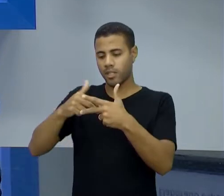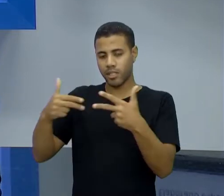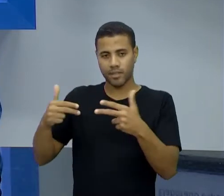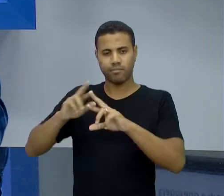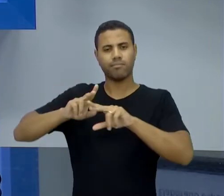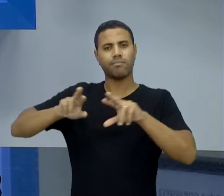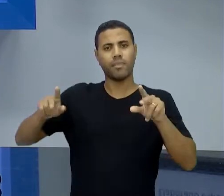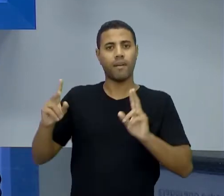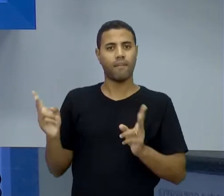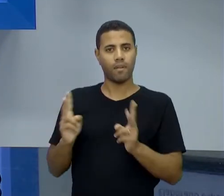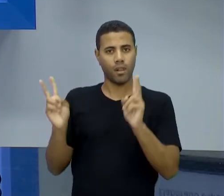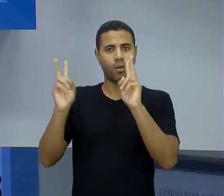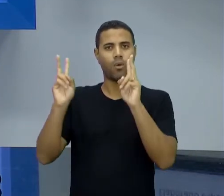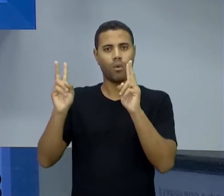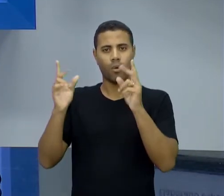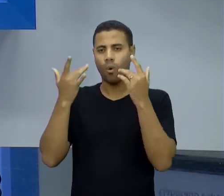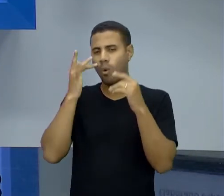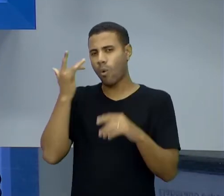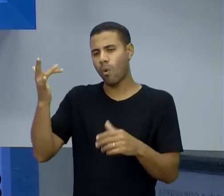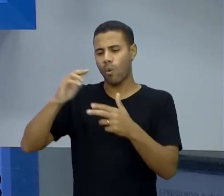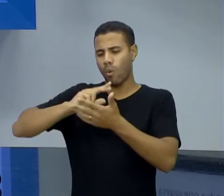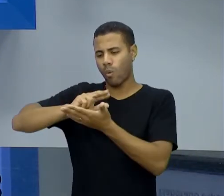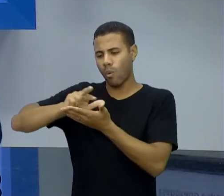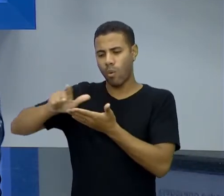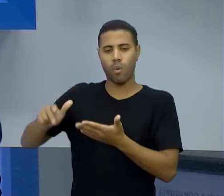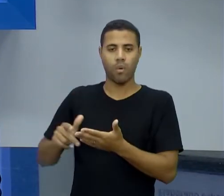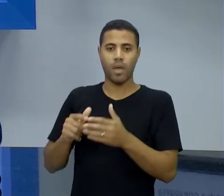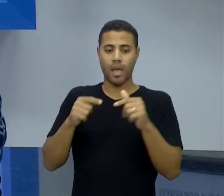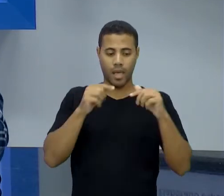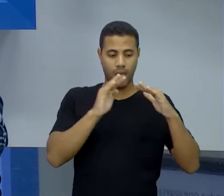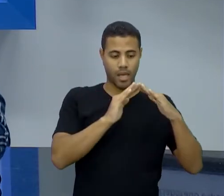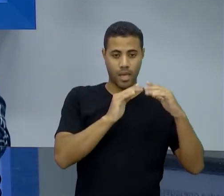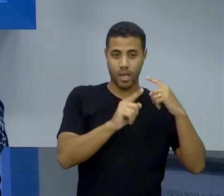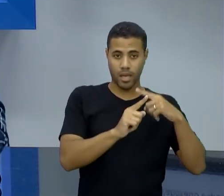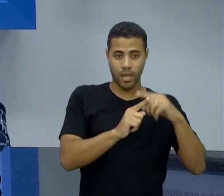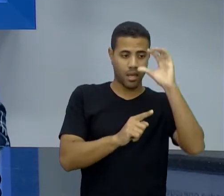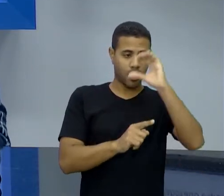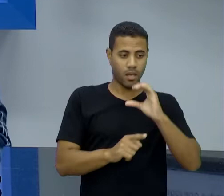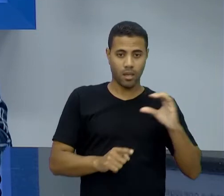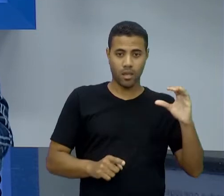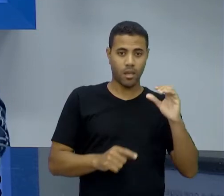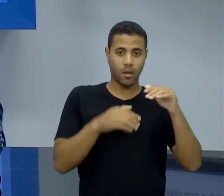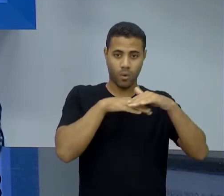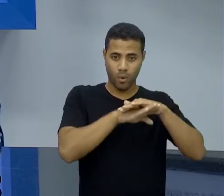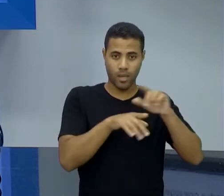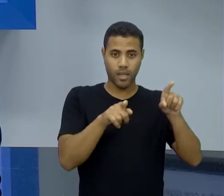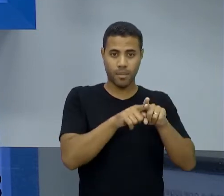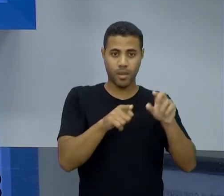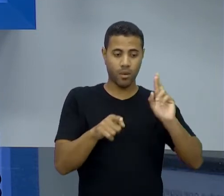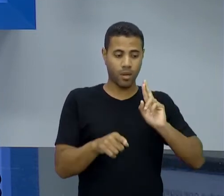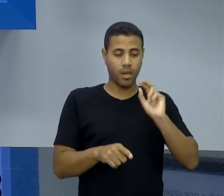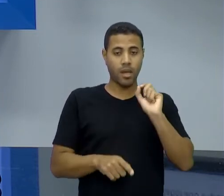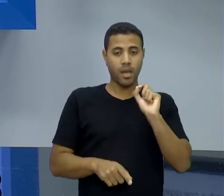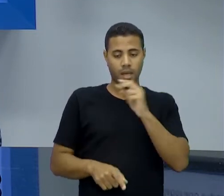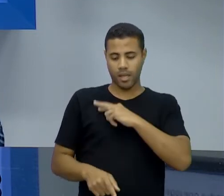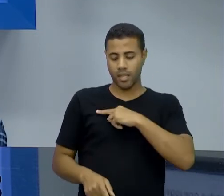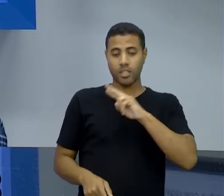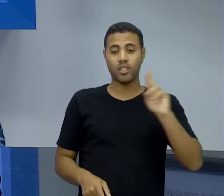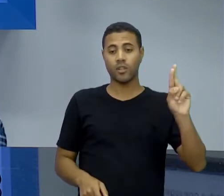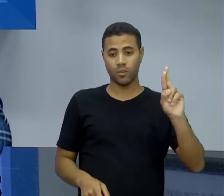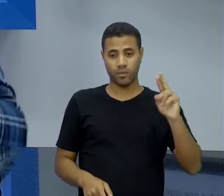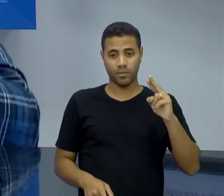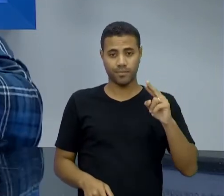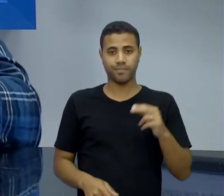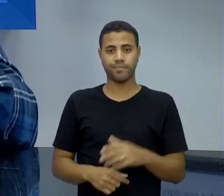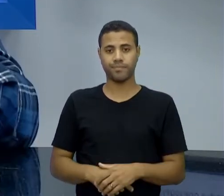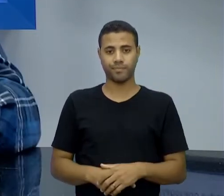objetos de valor, seus tesouros, né? E a igreja armazenava objetos de valor religioso, tá? Que eles chamavam